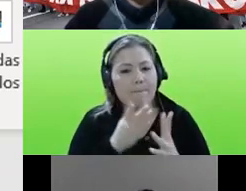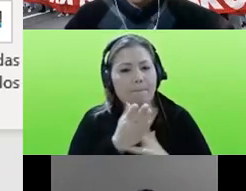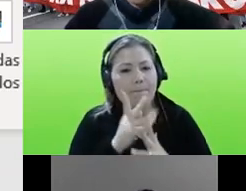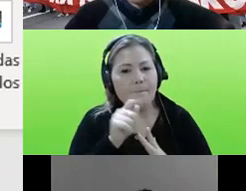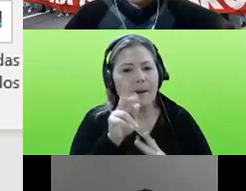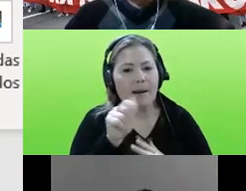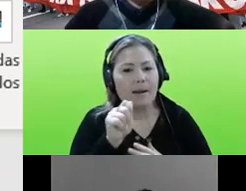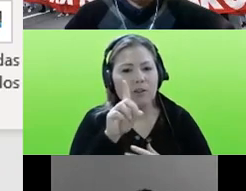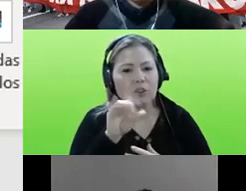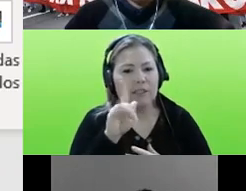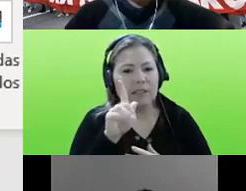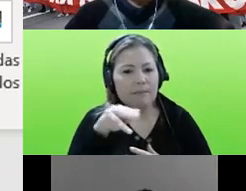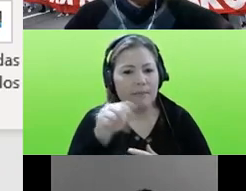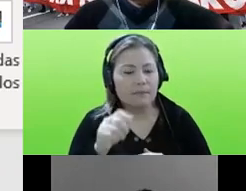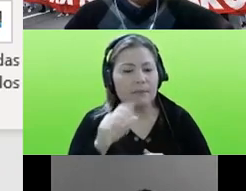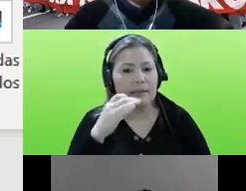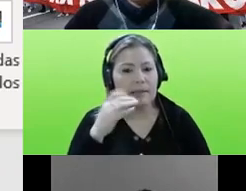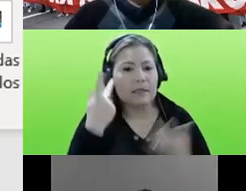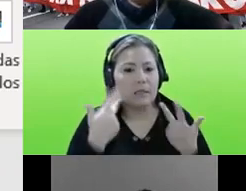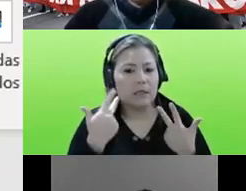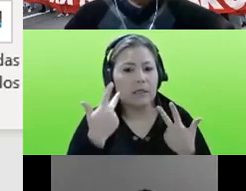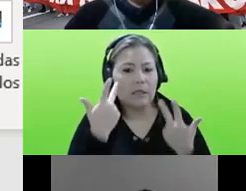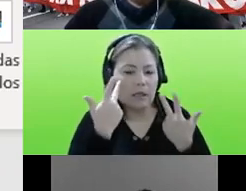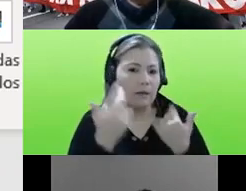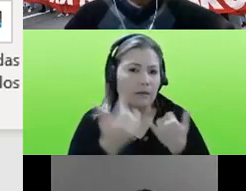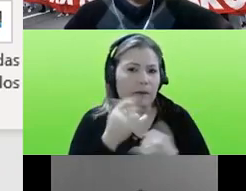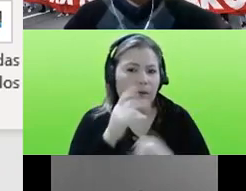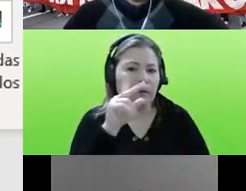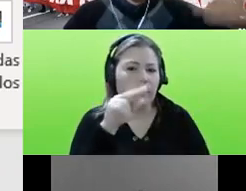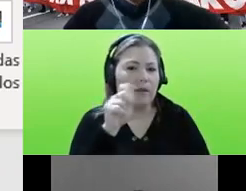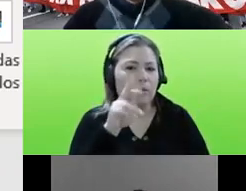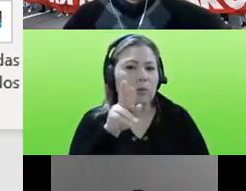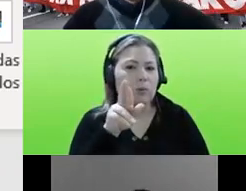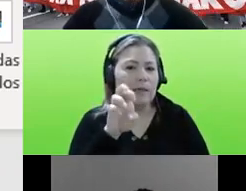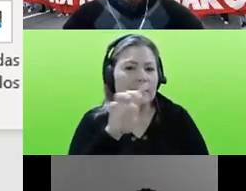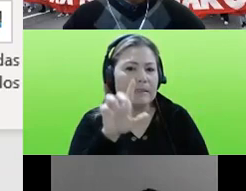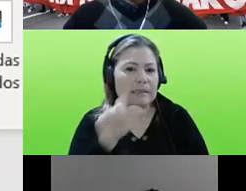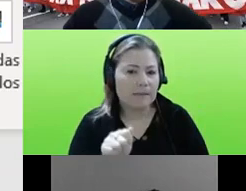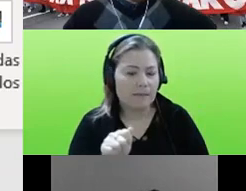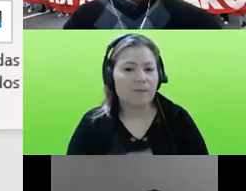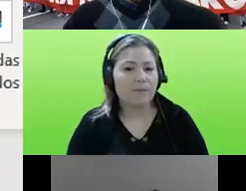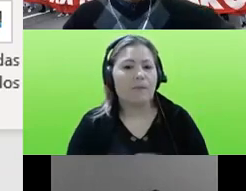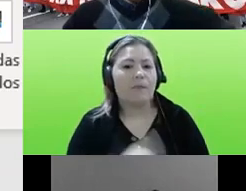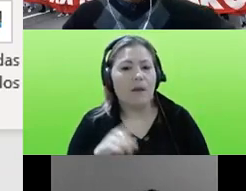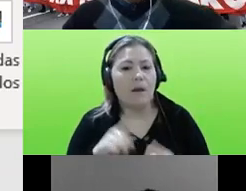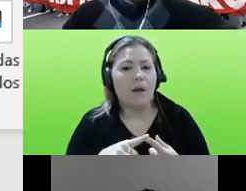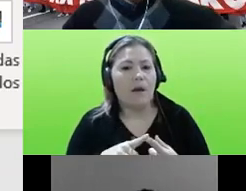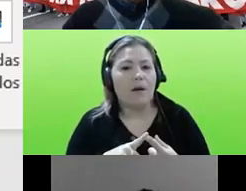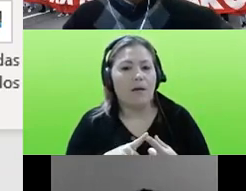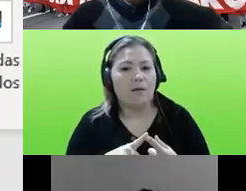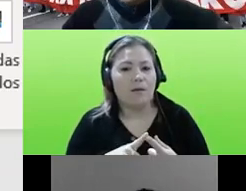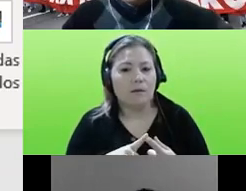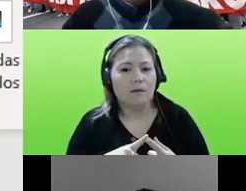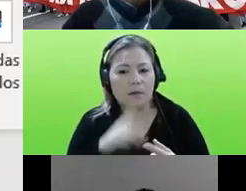da natureza, não é? Por exemplo, no modelo positivista, essa foi a querela que ele herdou de Adorno